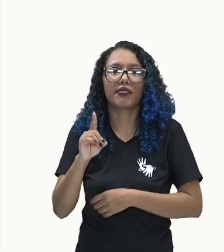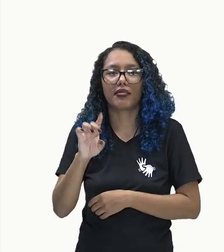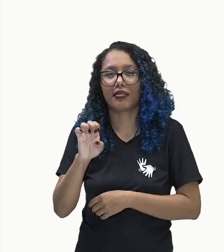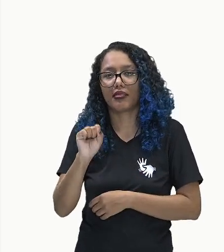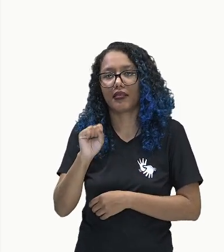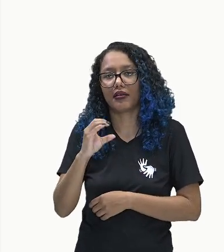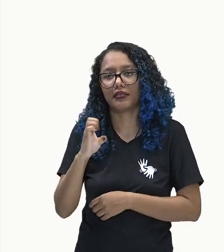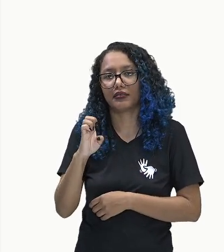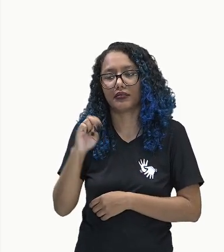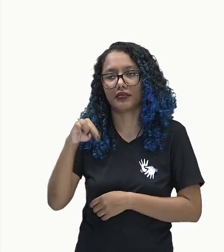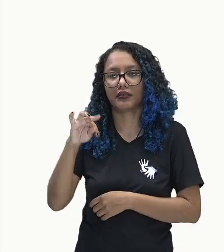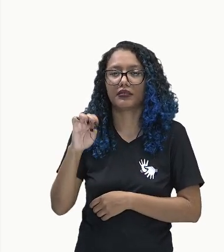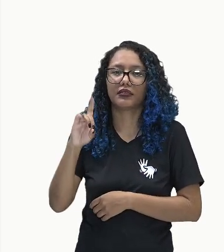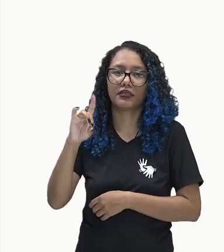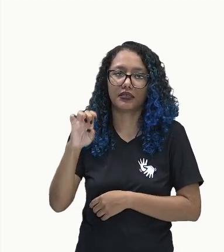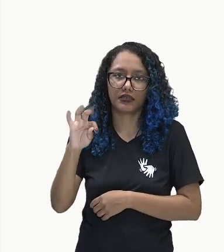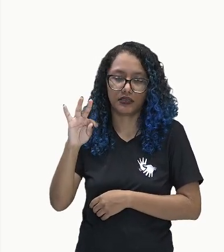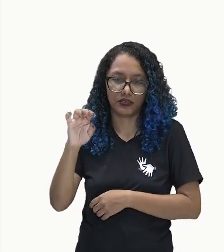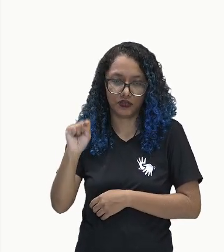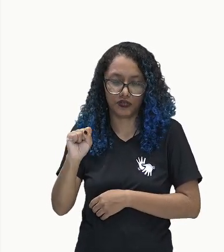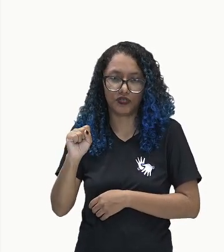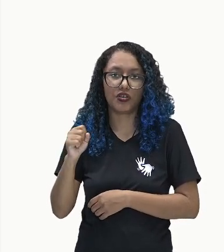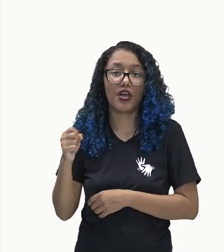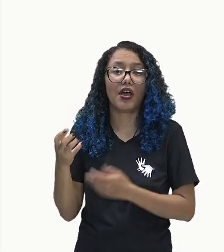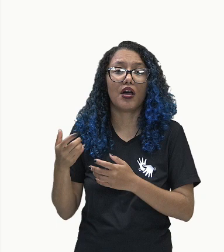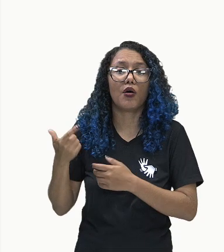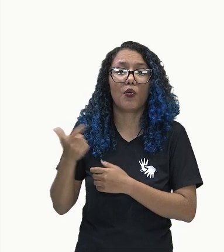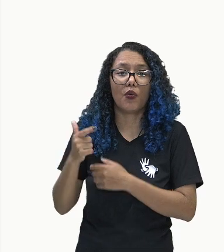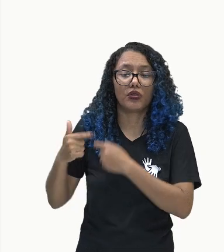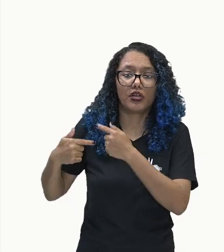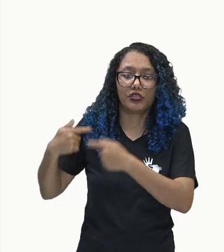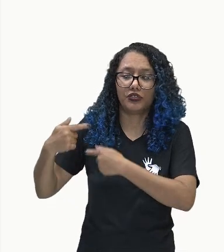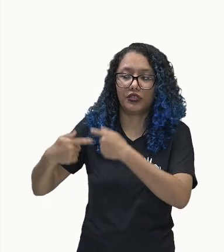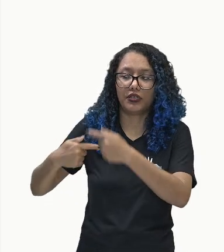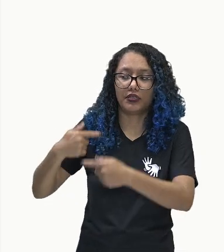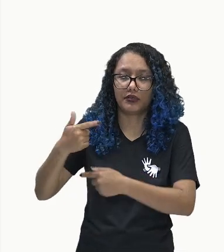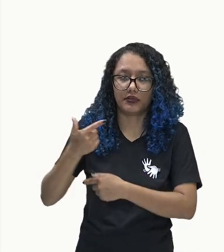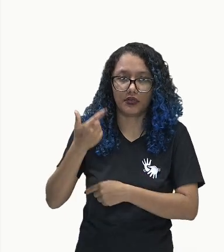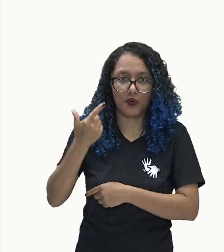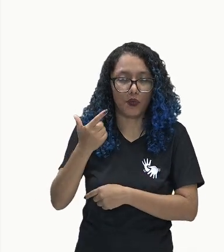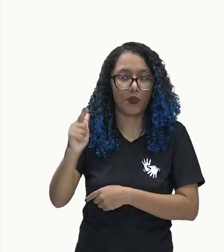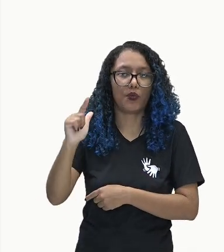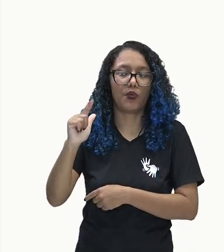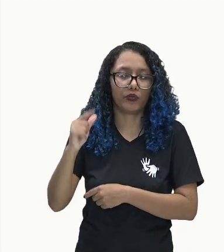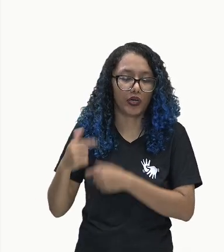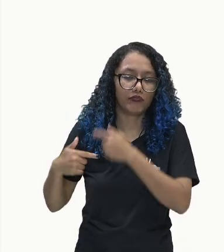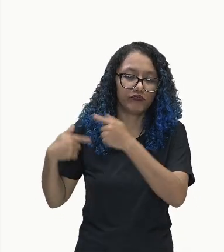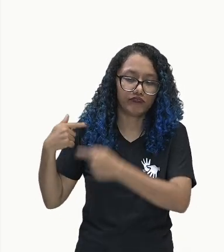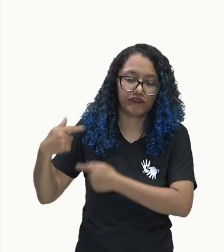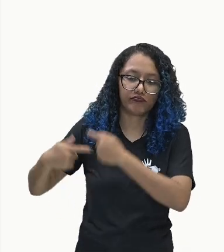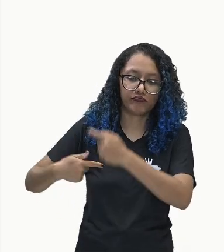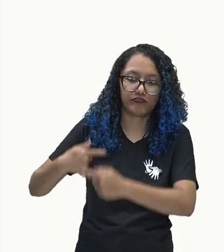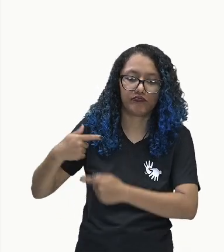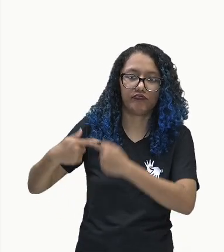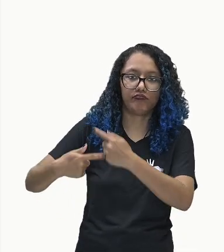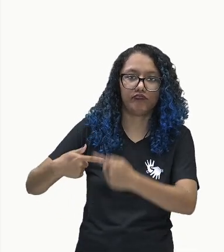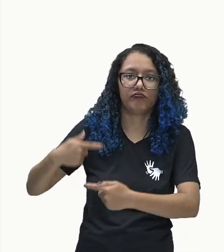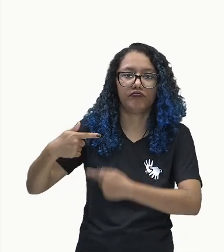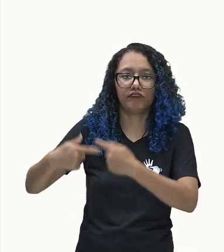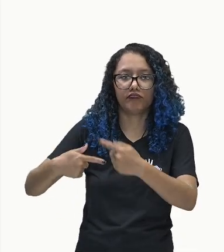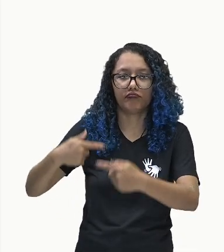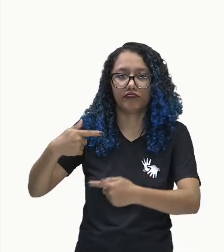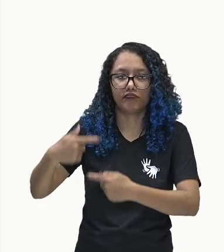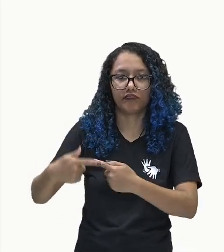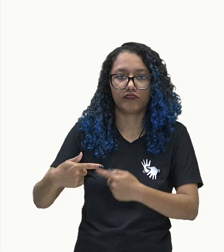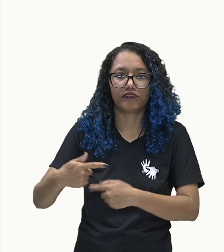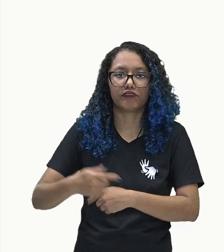da geração seguinte ali da sua família, né, ao longo das gerações. Quando falamos de